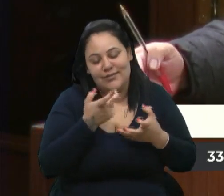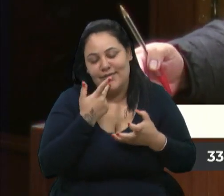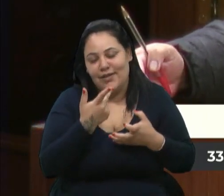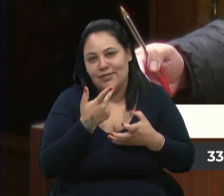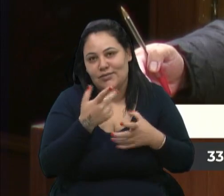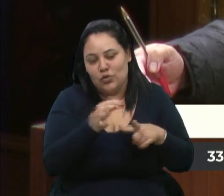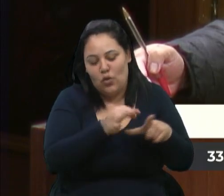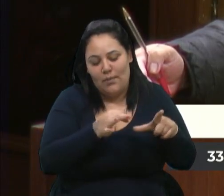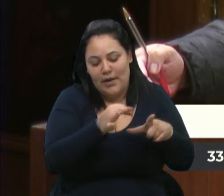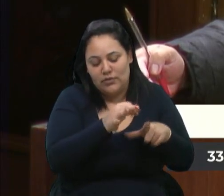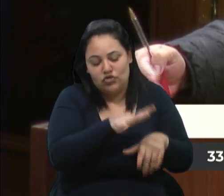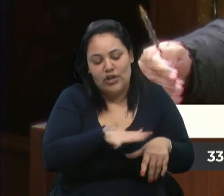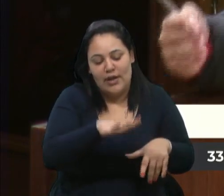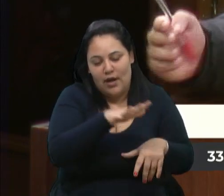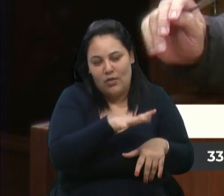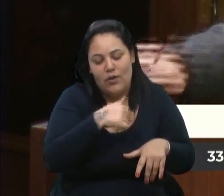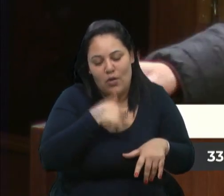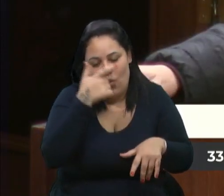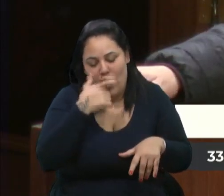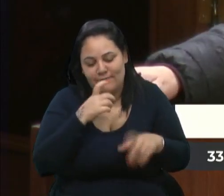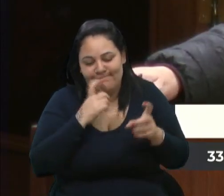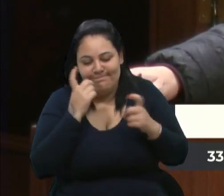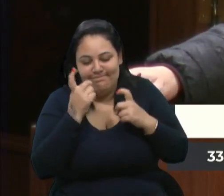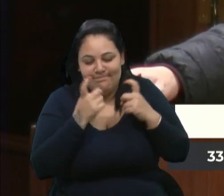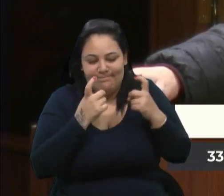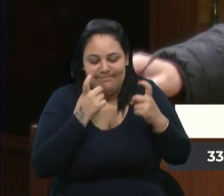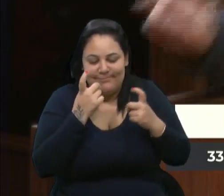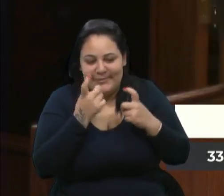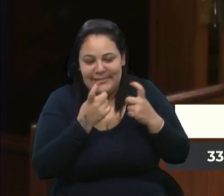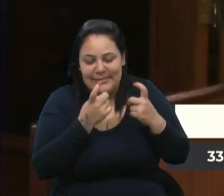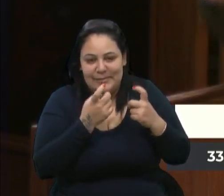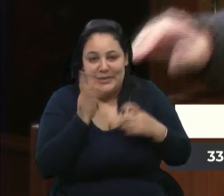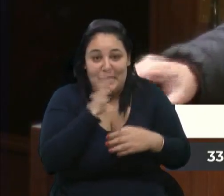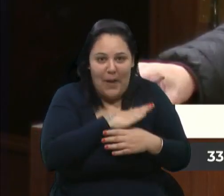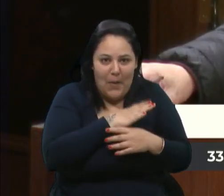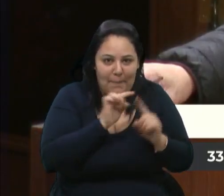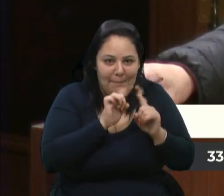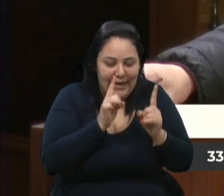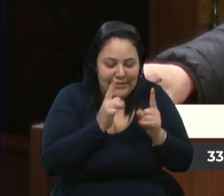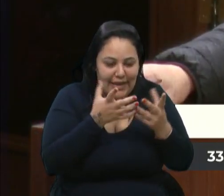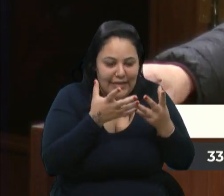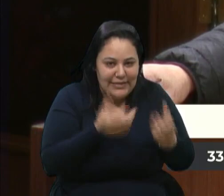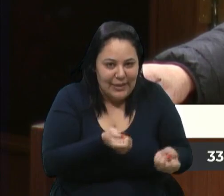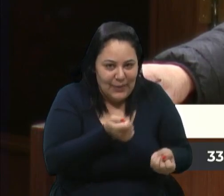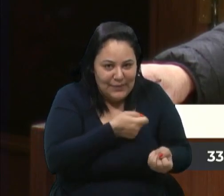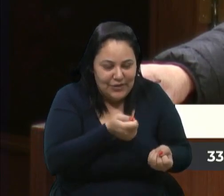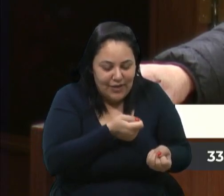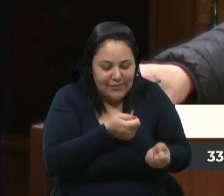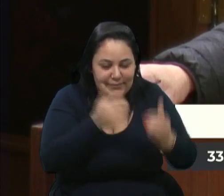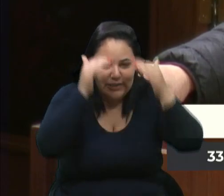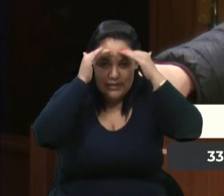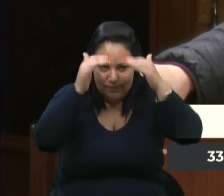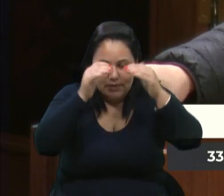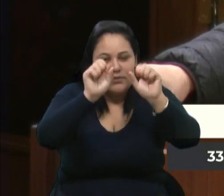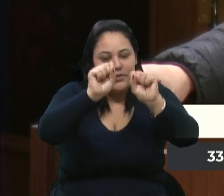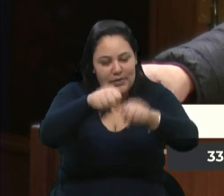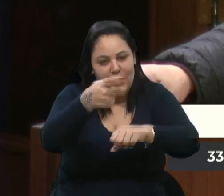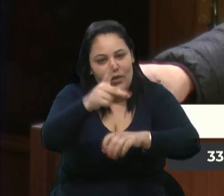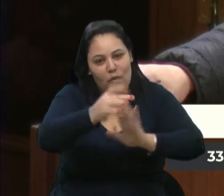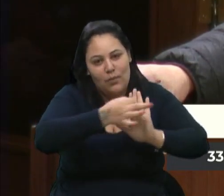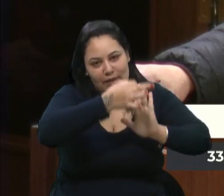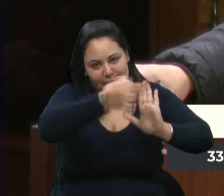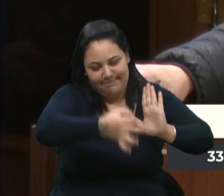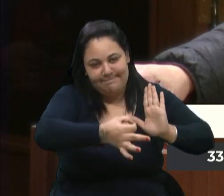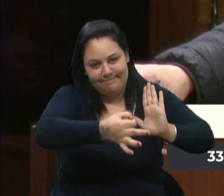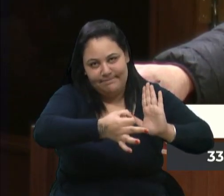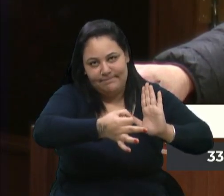eu tenha me expressado mal, mas aceito o seu, entre aspas, corretivo e respeito, sim, as suas convicções e jamais